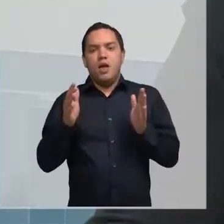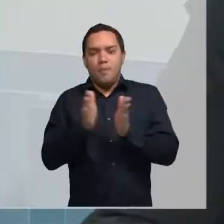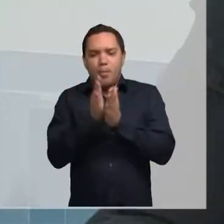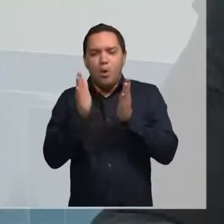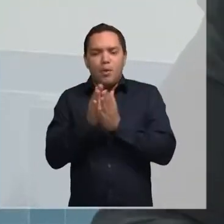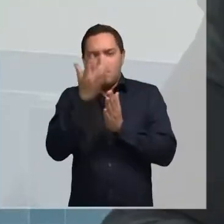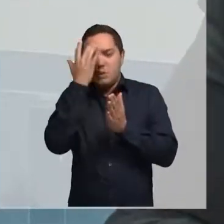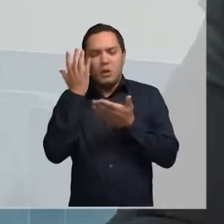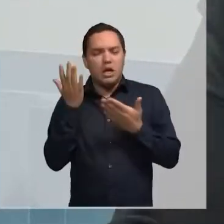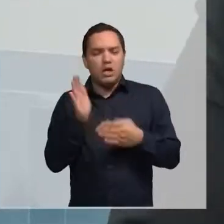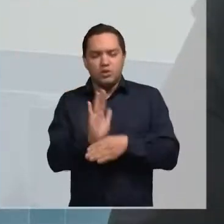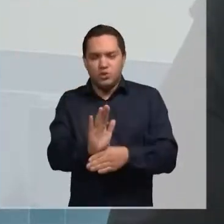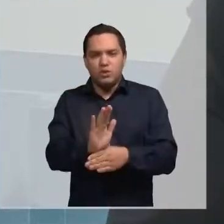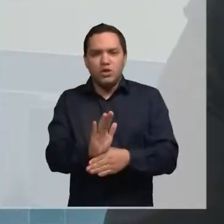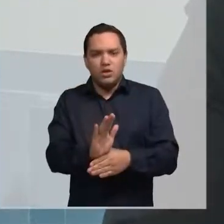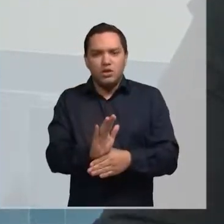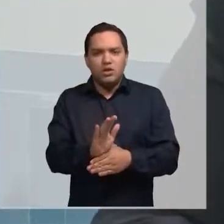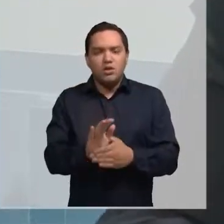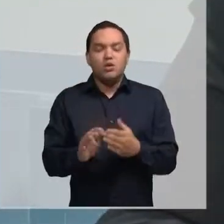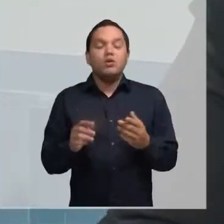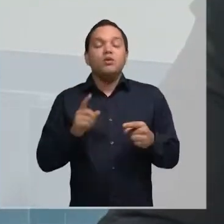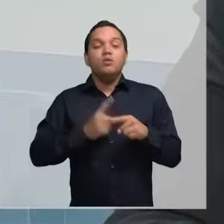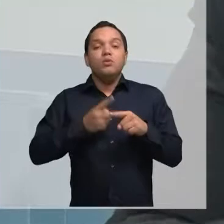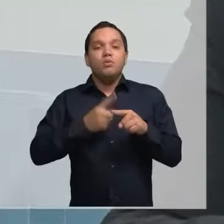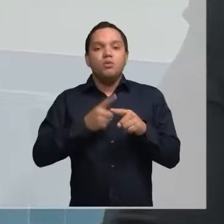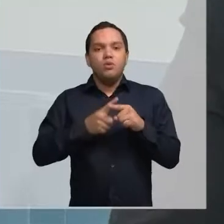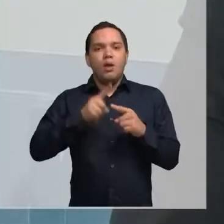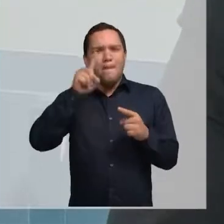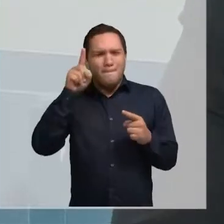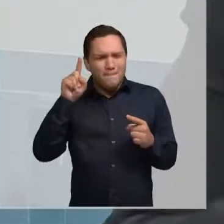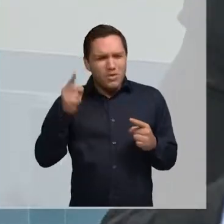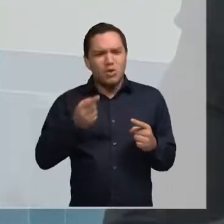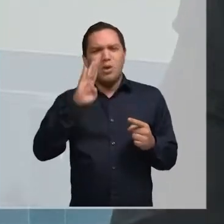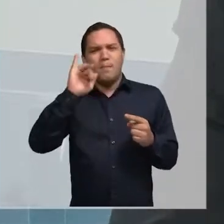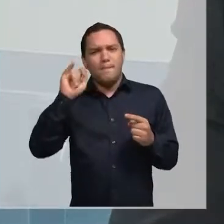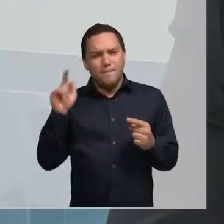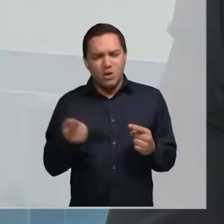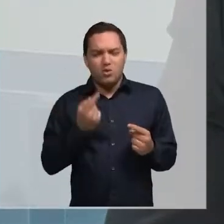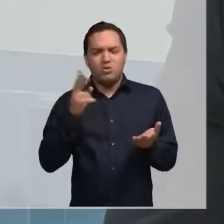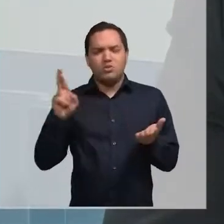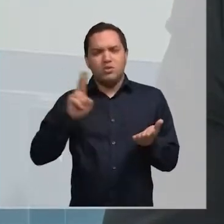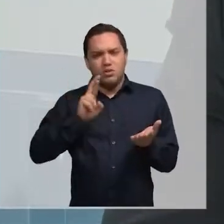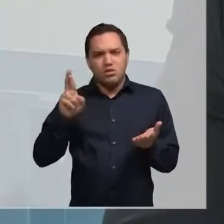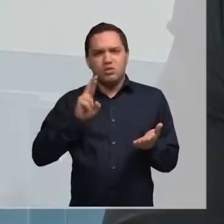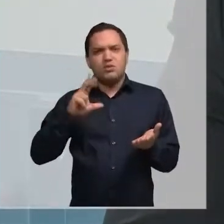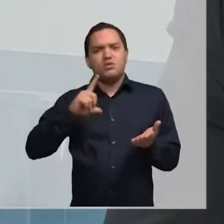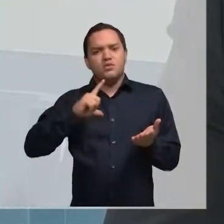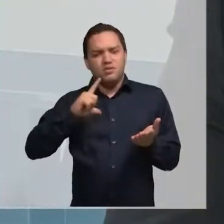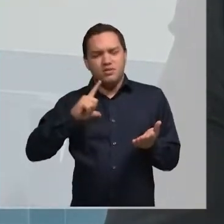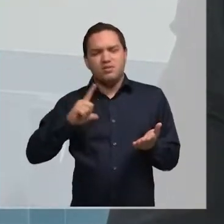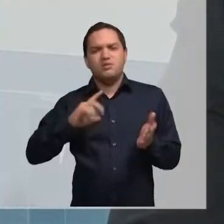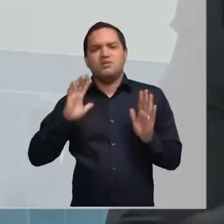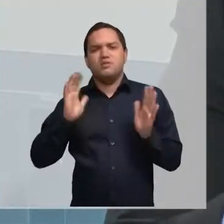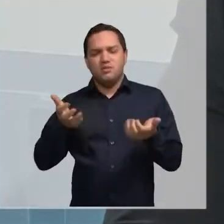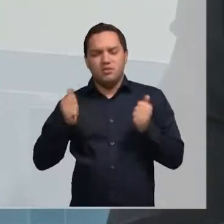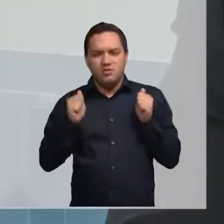fazer, e é possível ser feito sim. Porque milhões, bilhões de reais já foram feitos e são feitos todo